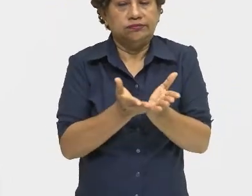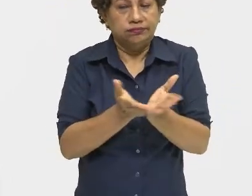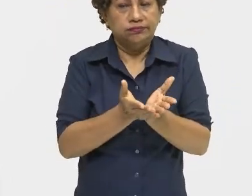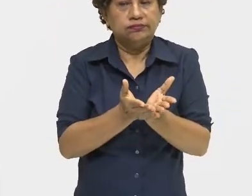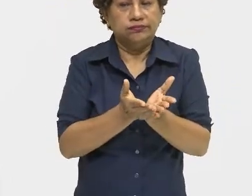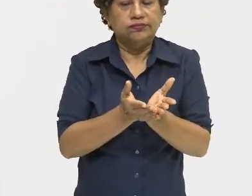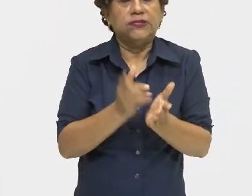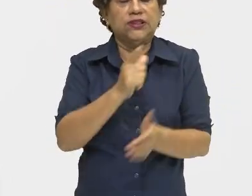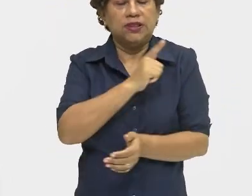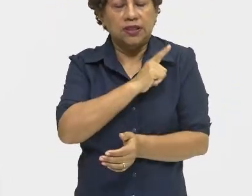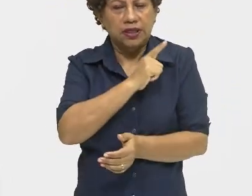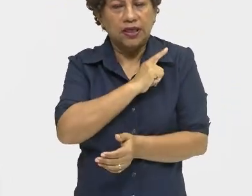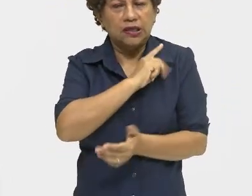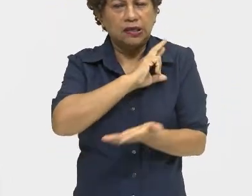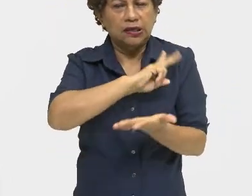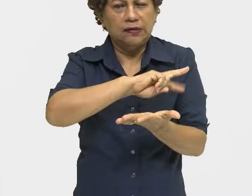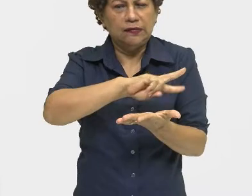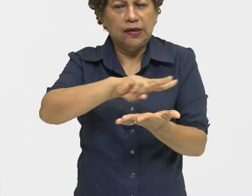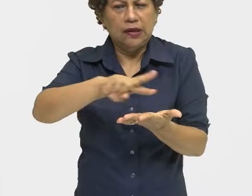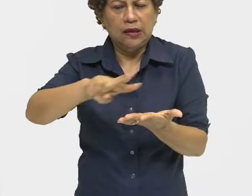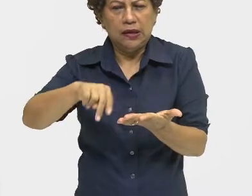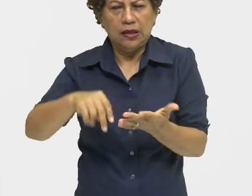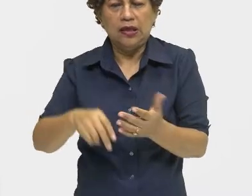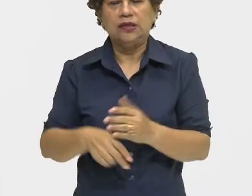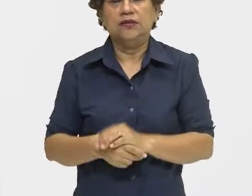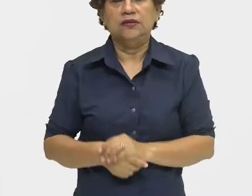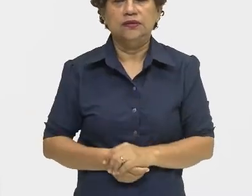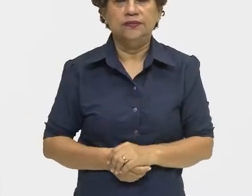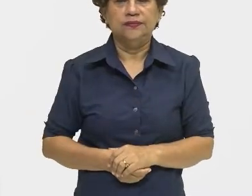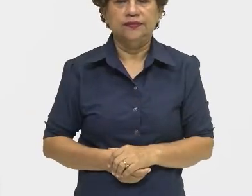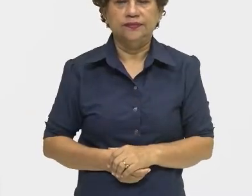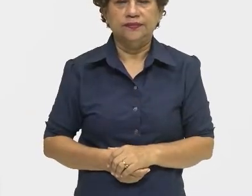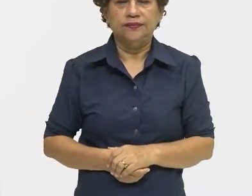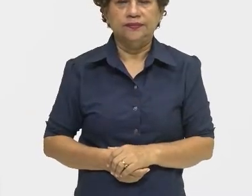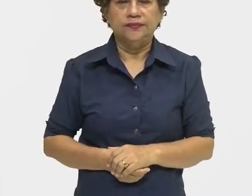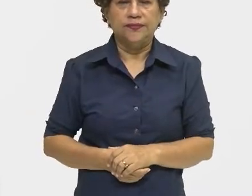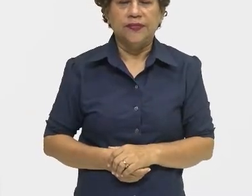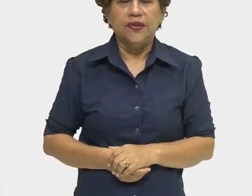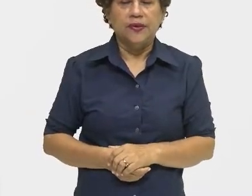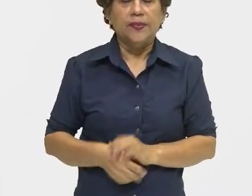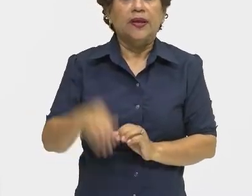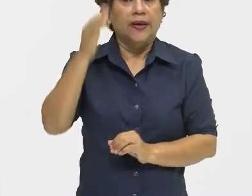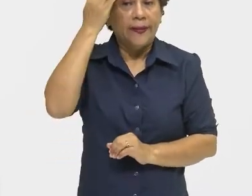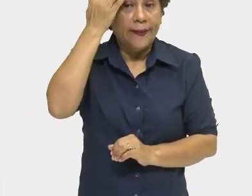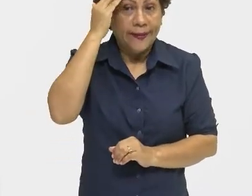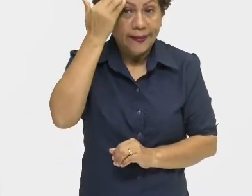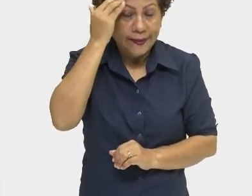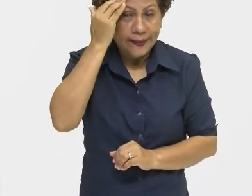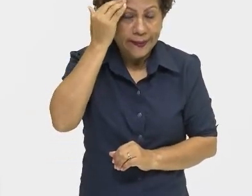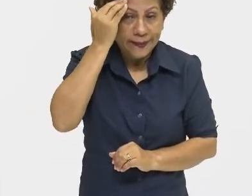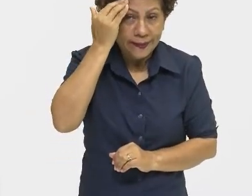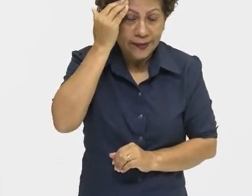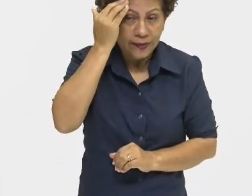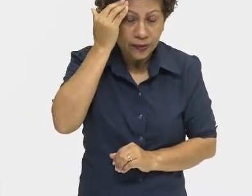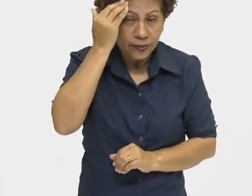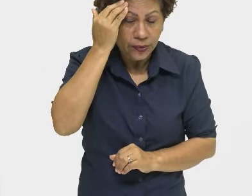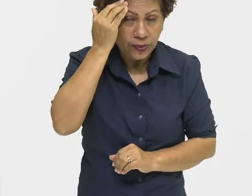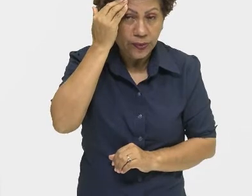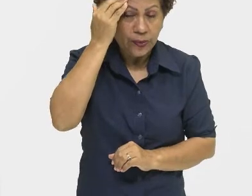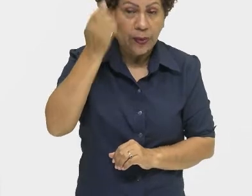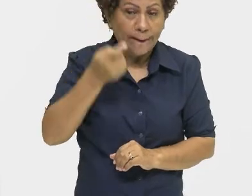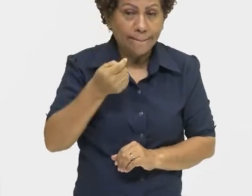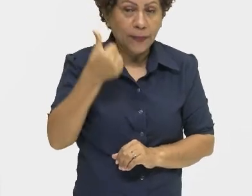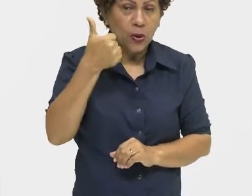existem vários. Dá um Google, pesquisem aí. Para um bom entendedor, meia palavra